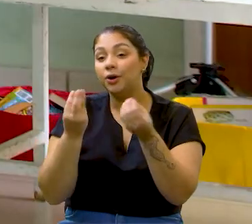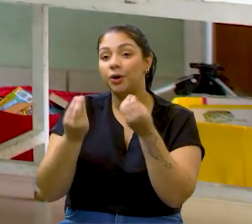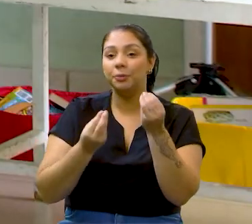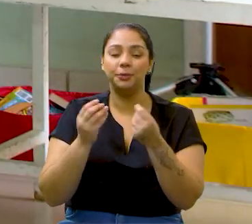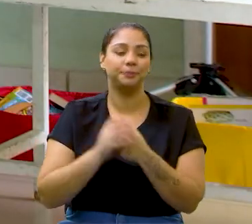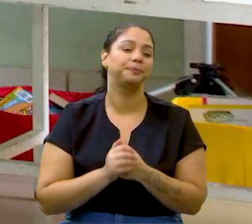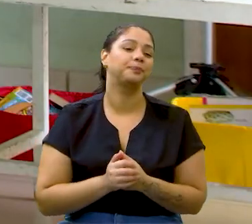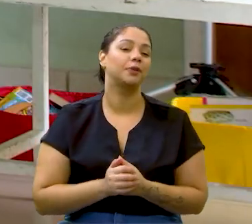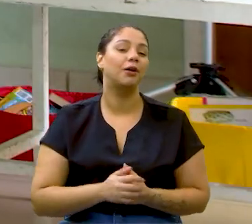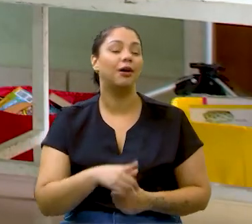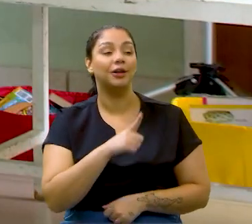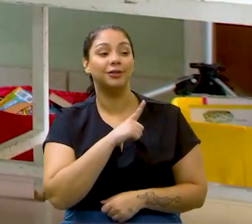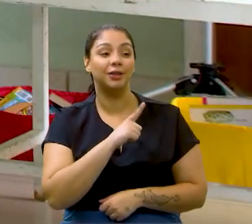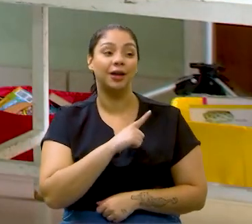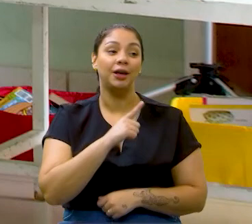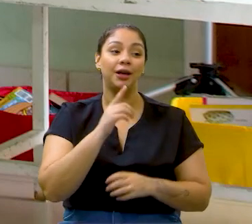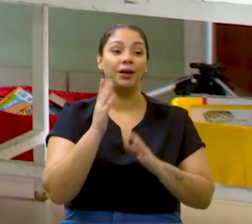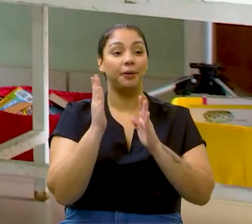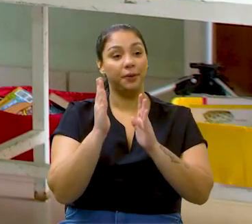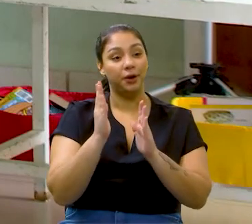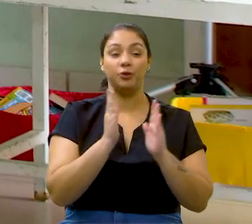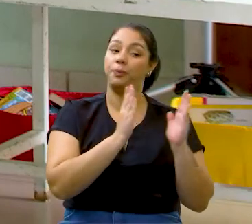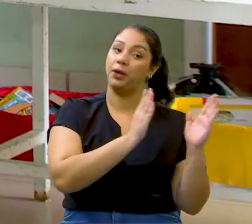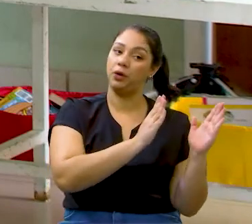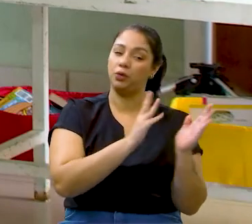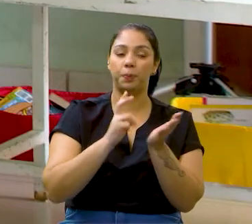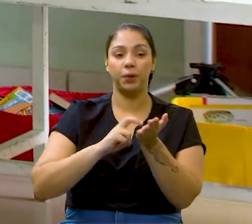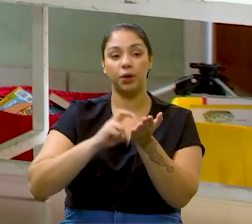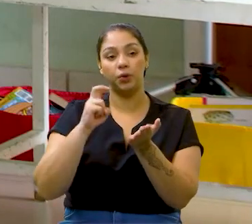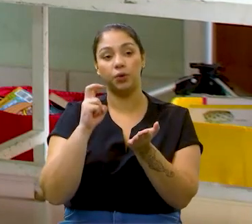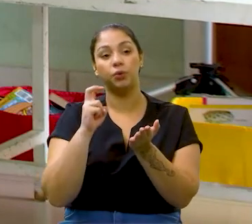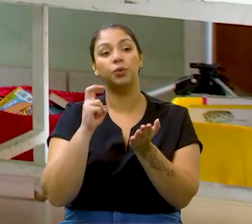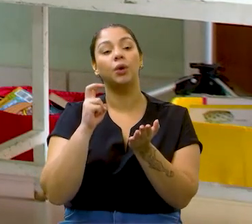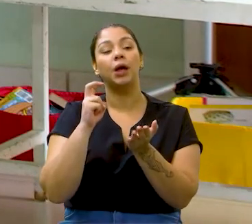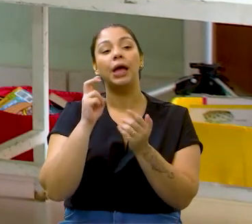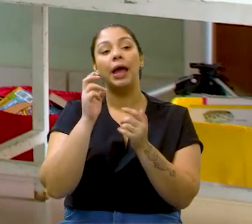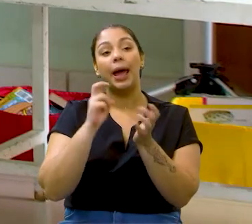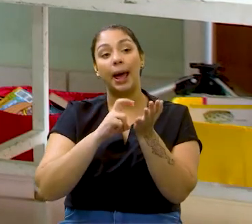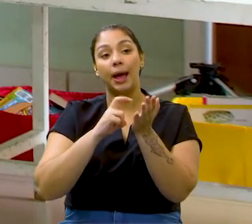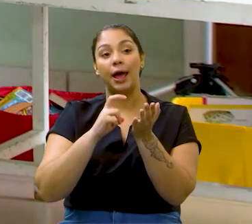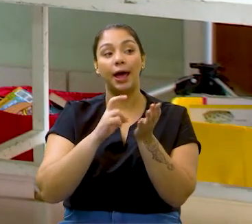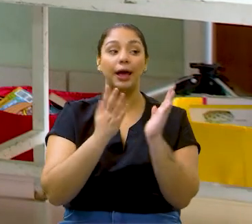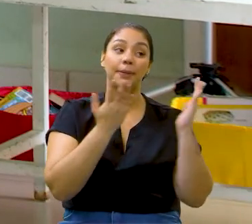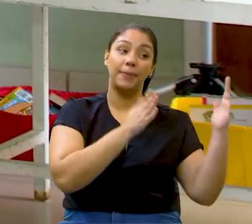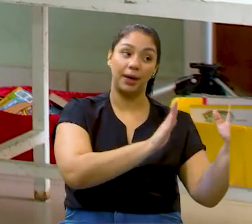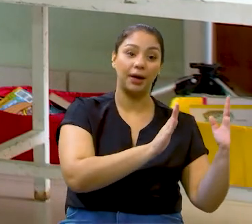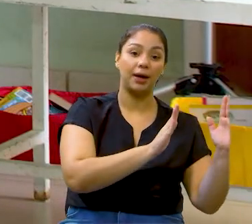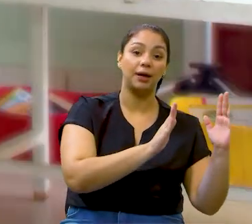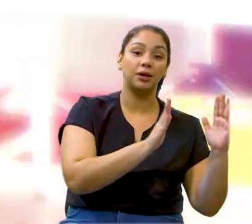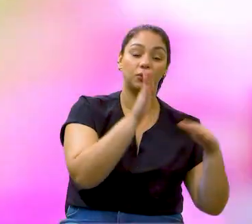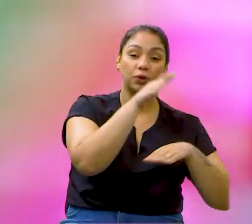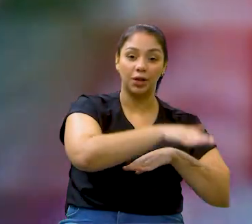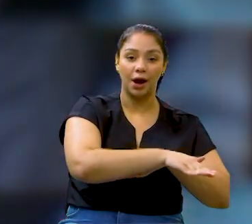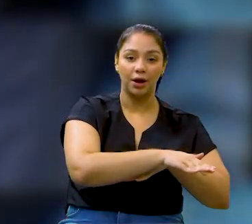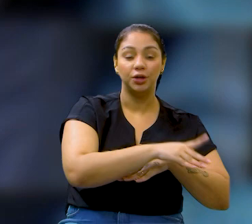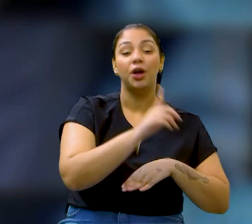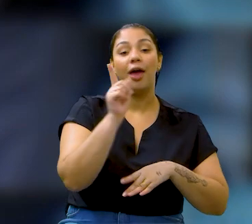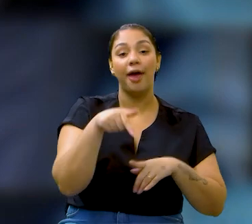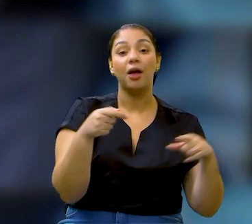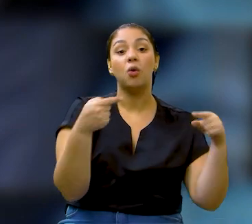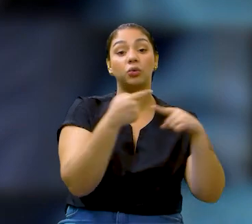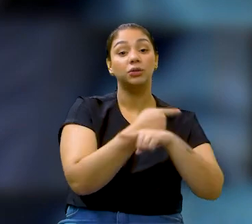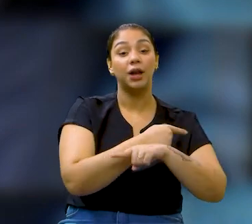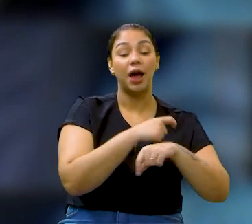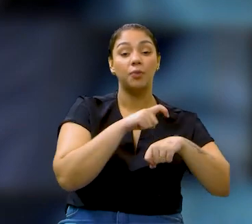A aqui? gente tem 2 turnos, o turno da manhã e à tarde, quer dizer, é o contraturno da escola, né? Então a criança vai para a